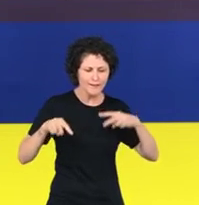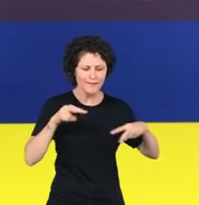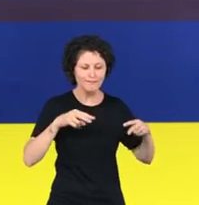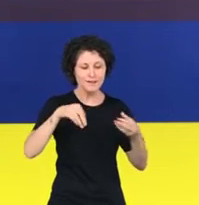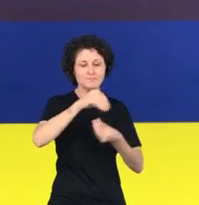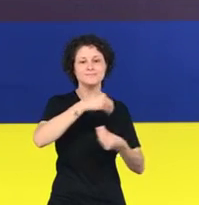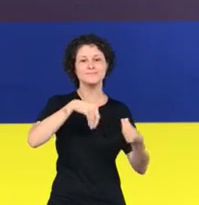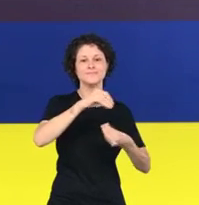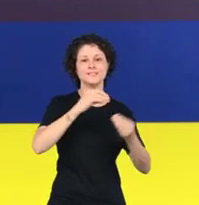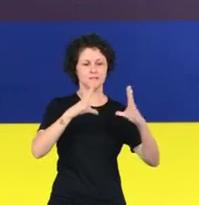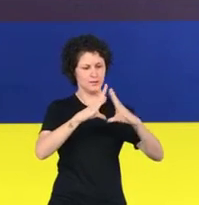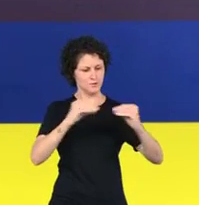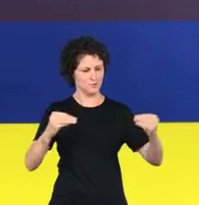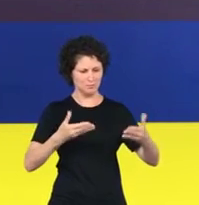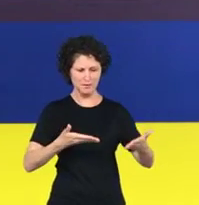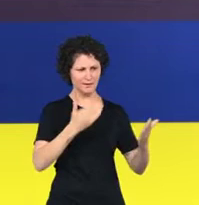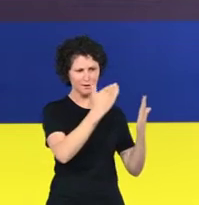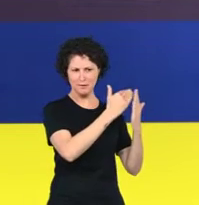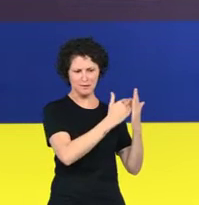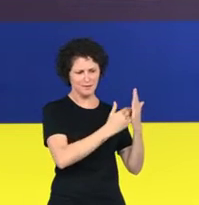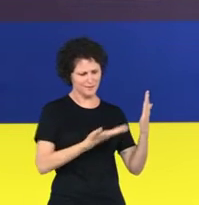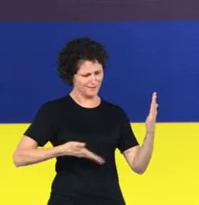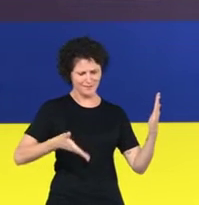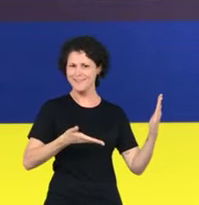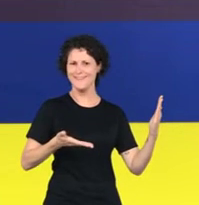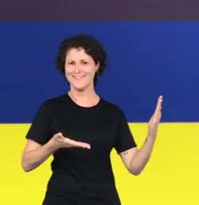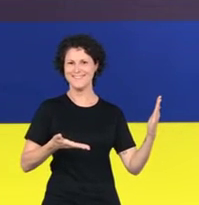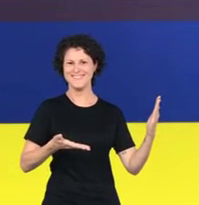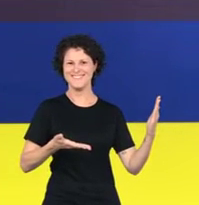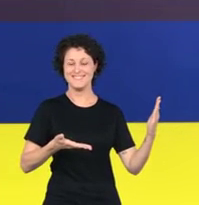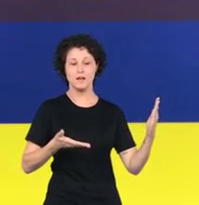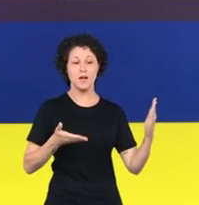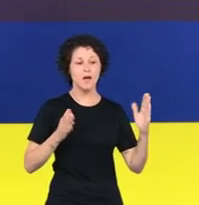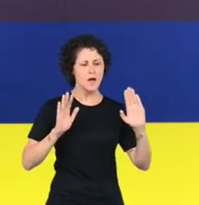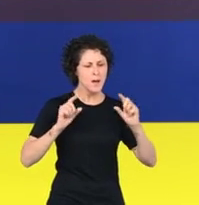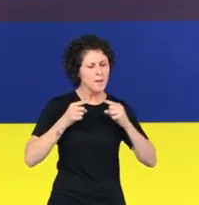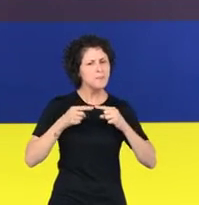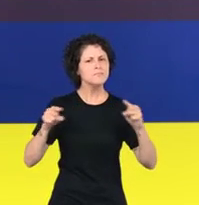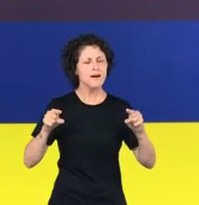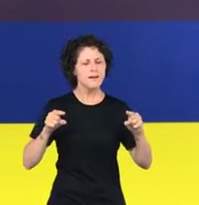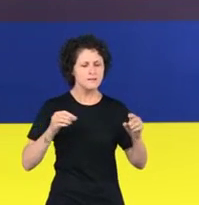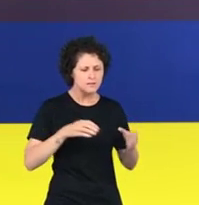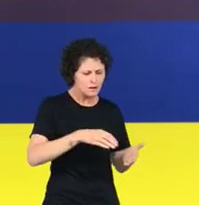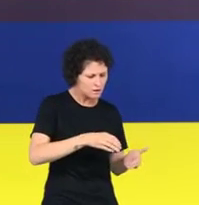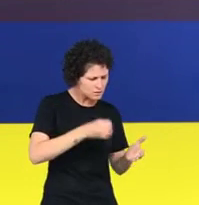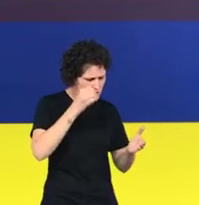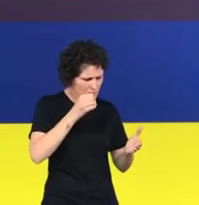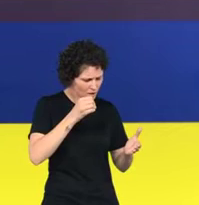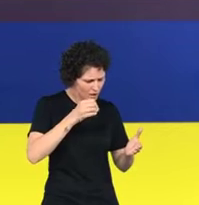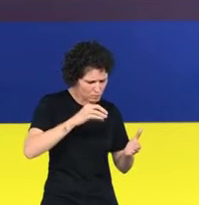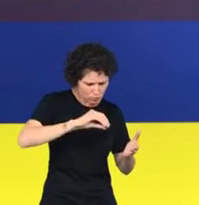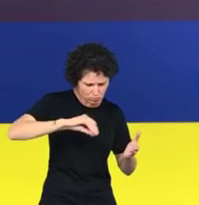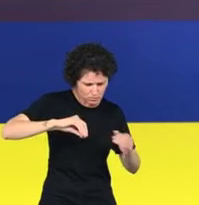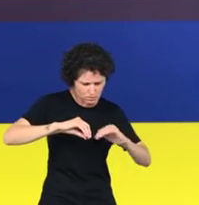parece uma mistura homogênea, até porque percebemos uma única fase. Mas, se pegarmos um pedaço dessa massa